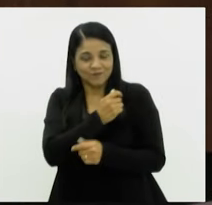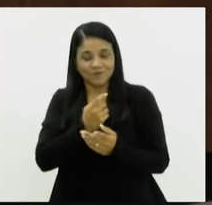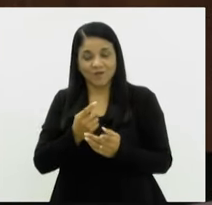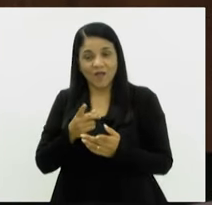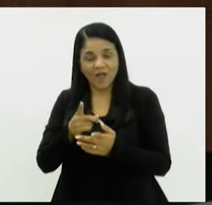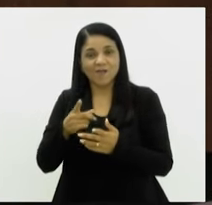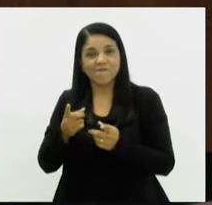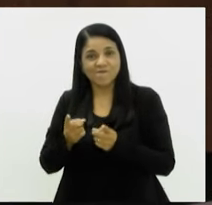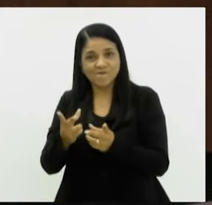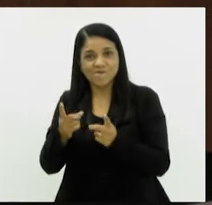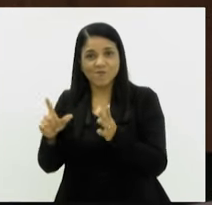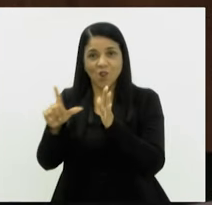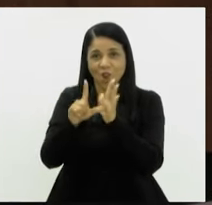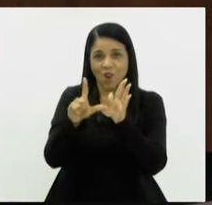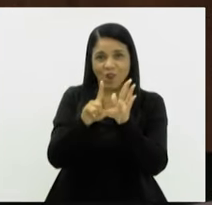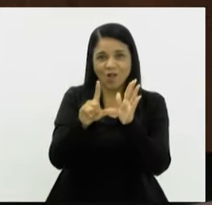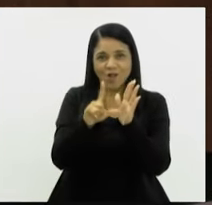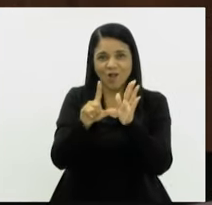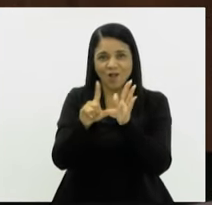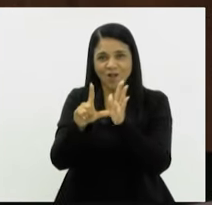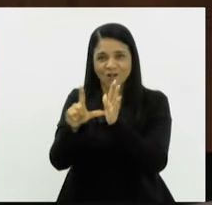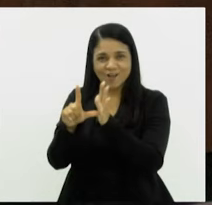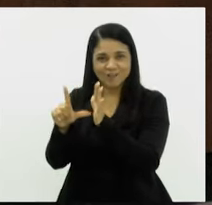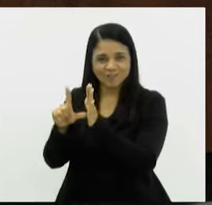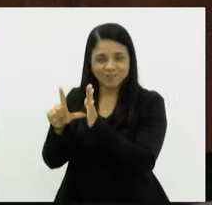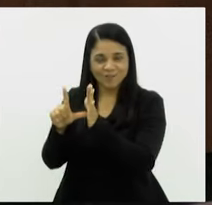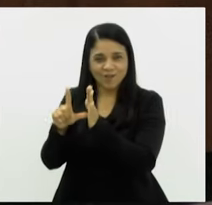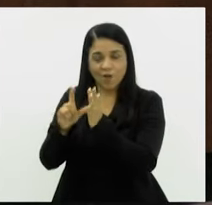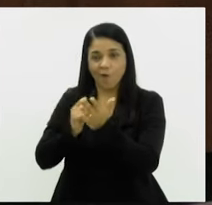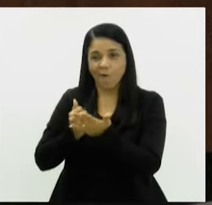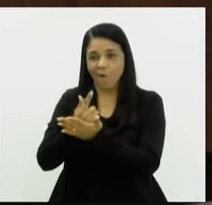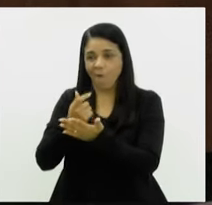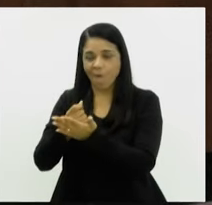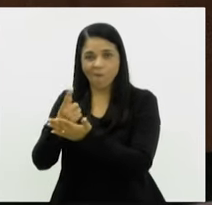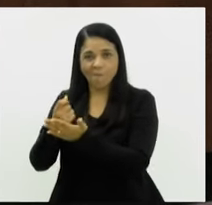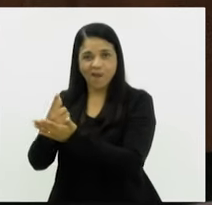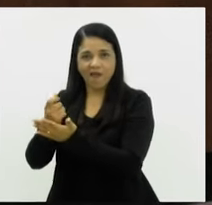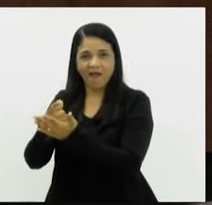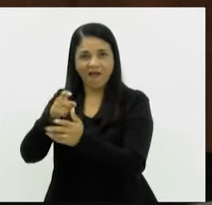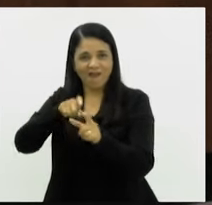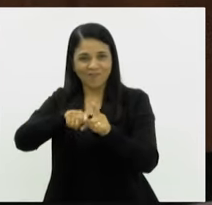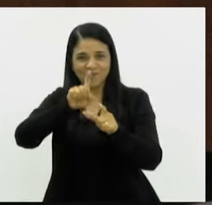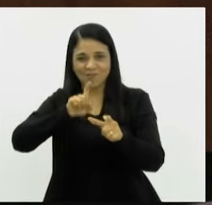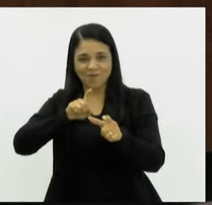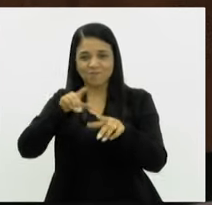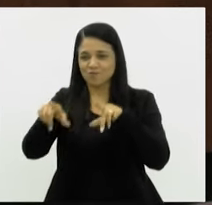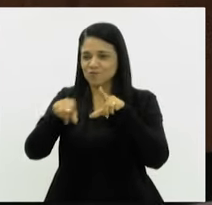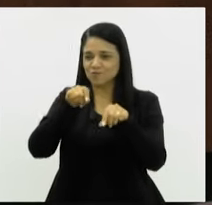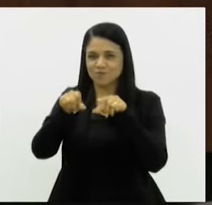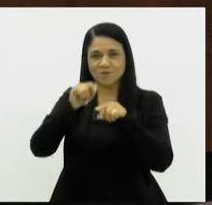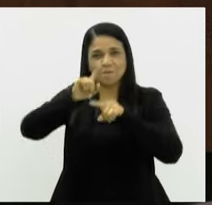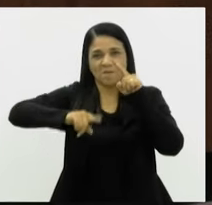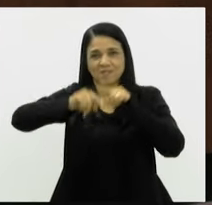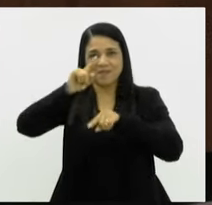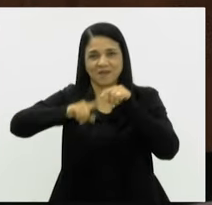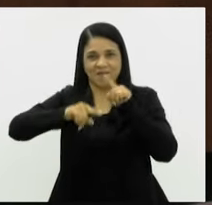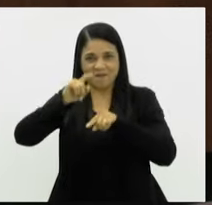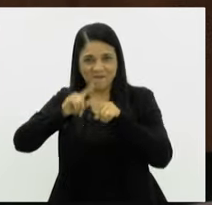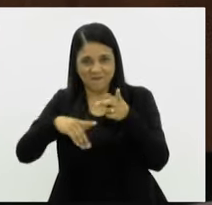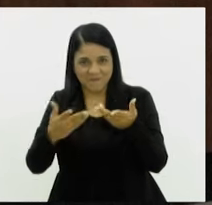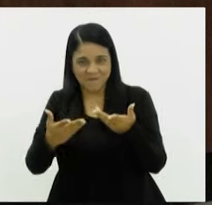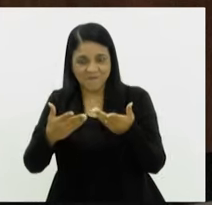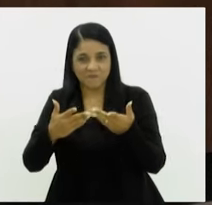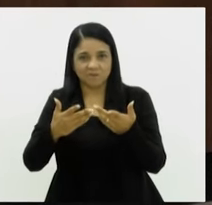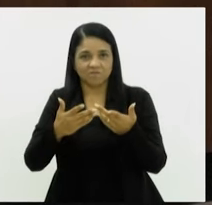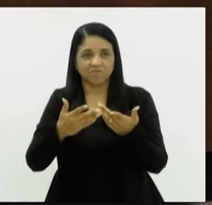comércio, com a sua autonomia, poder escolher o seu próprio material e não